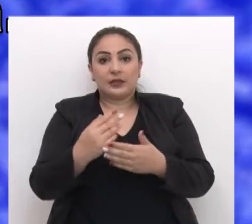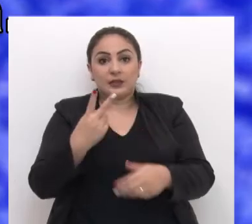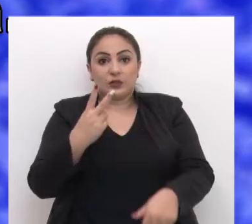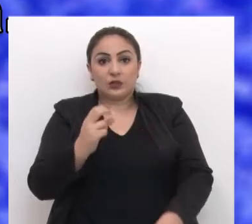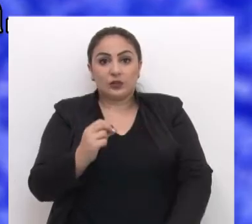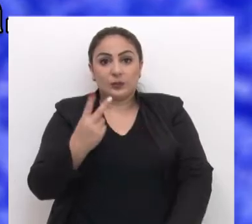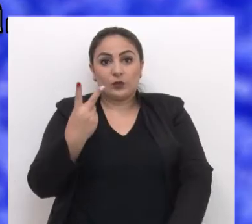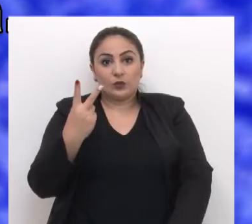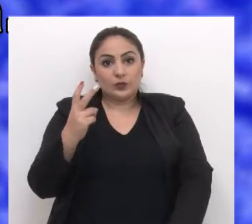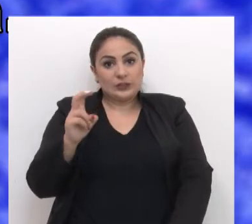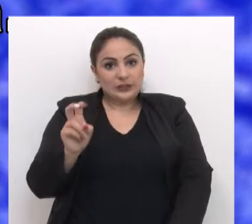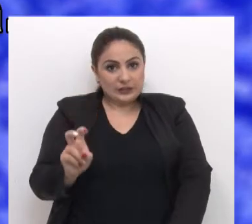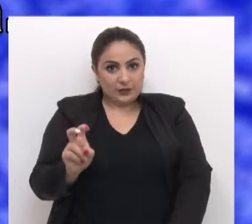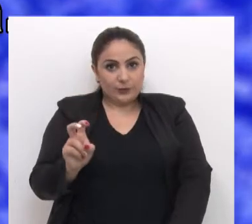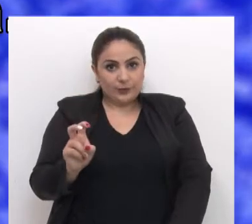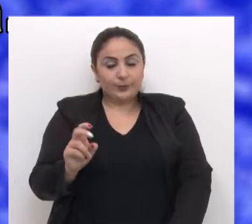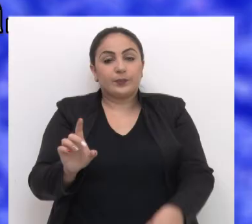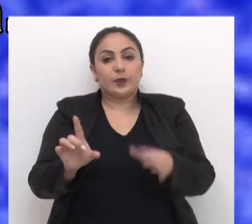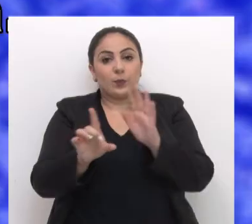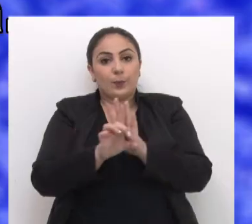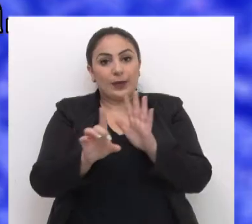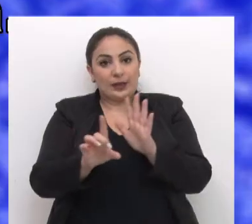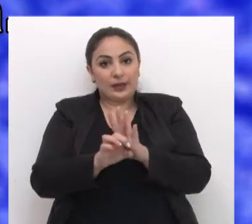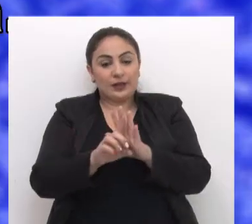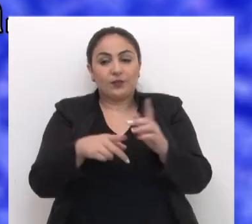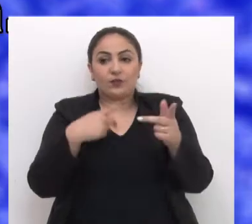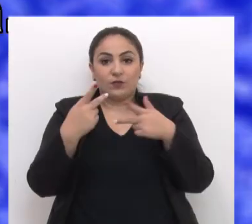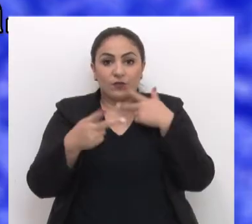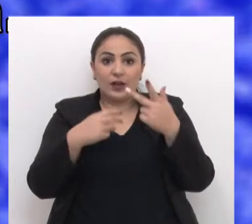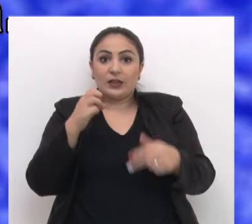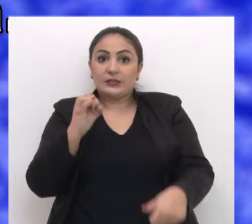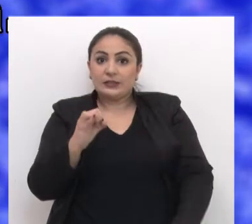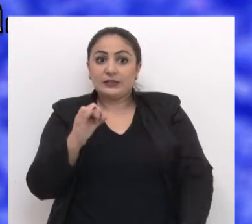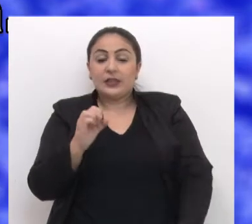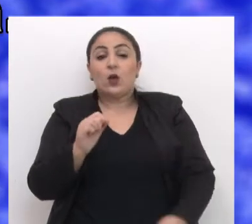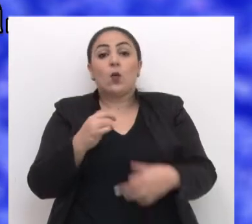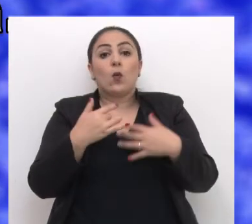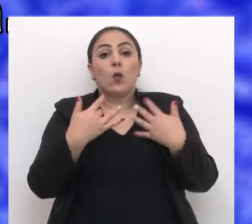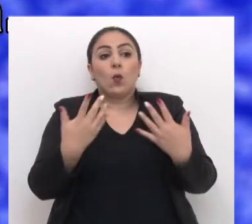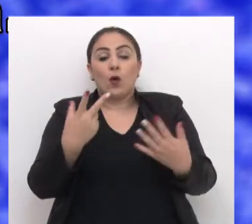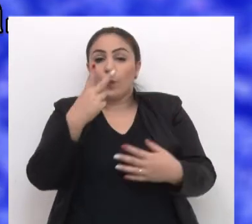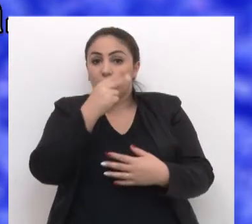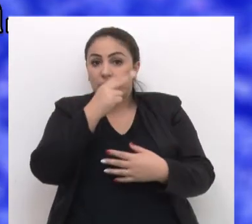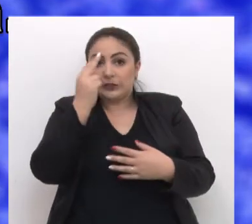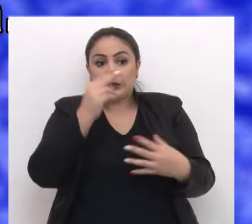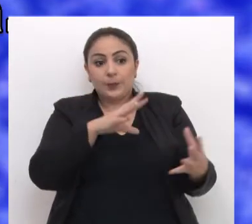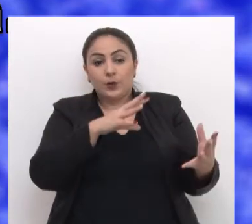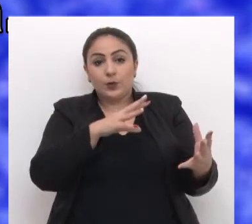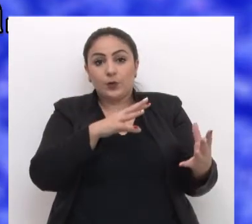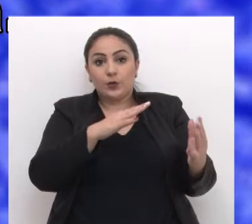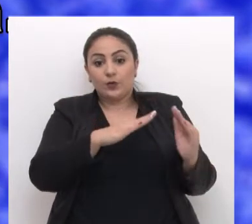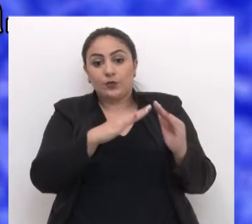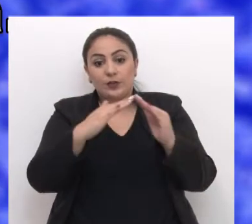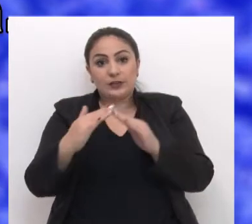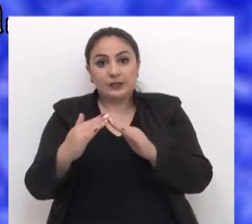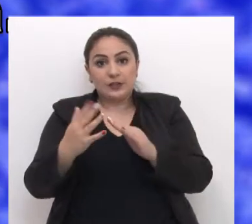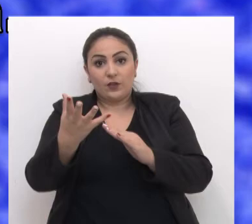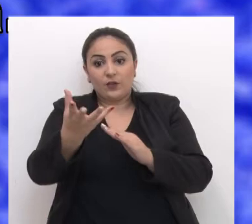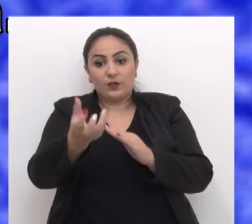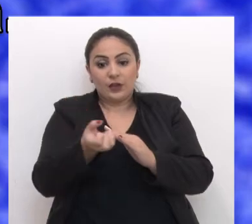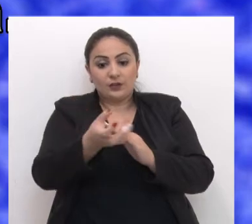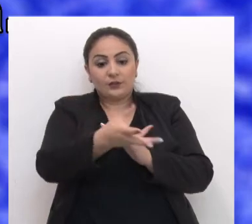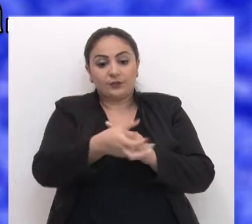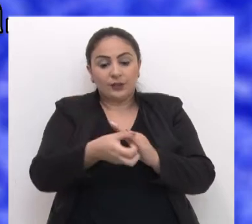de 2025 e uma lei ordinária vai definir qual município vizinho absorverá a